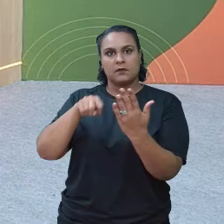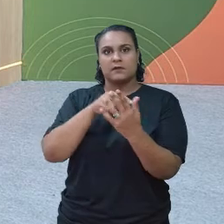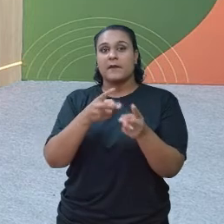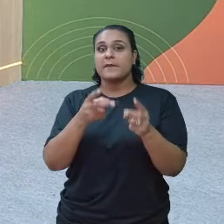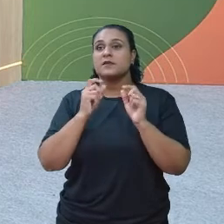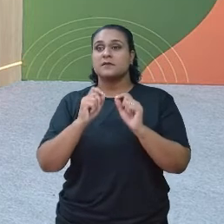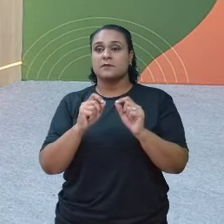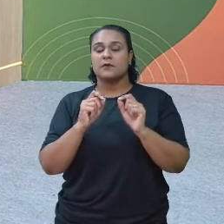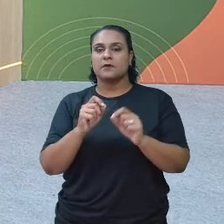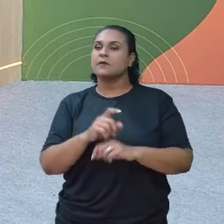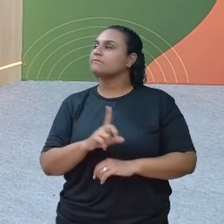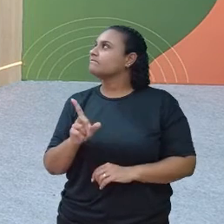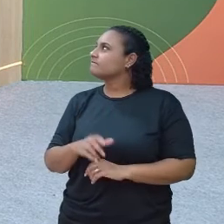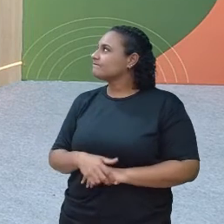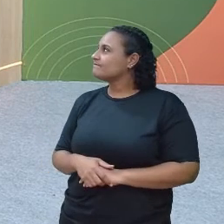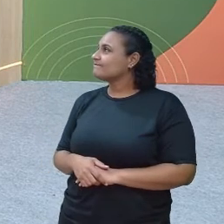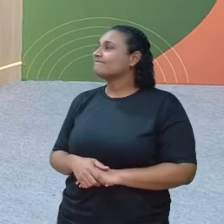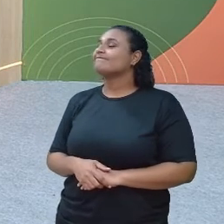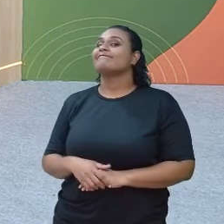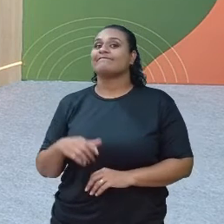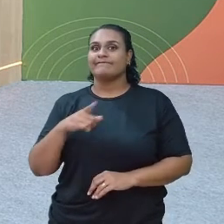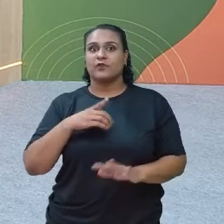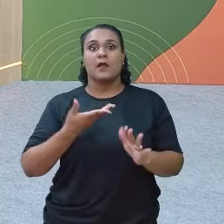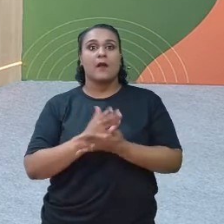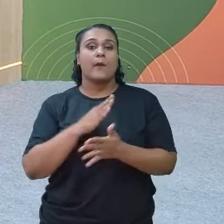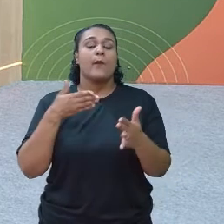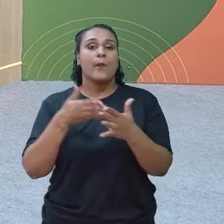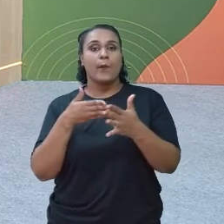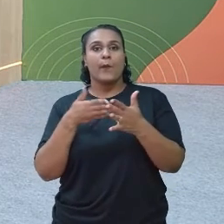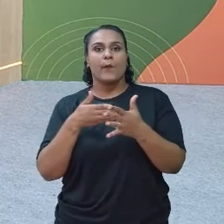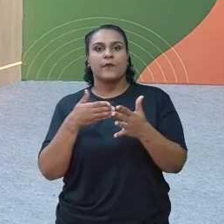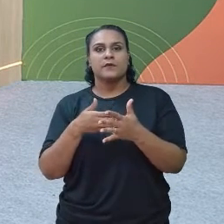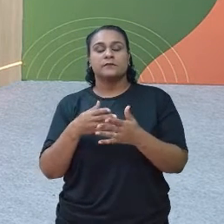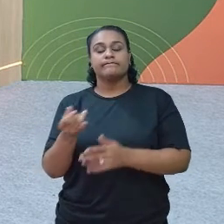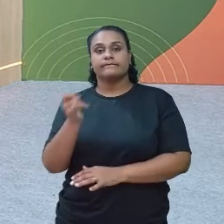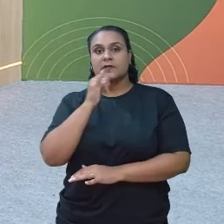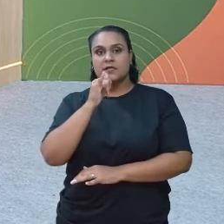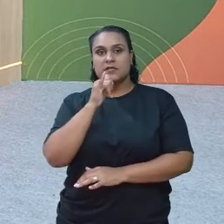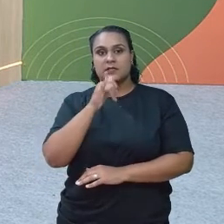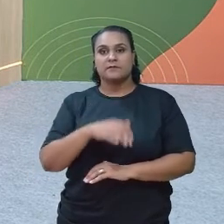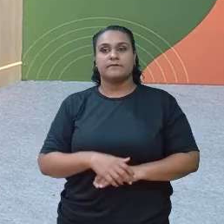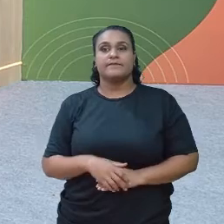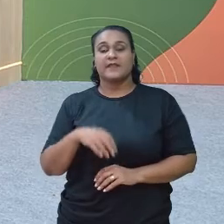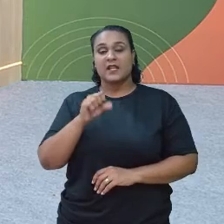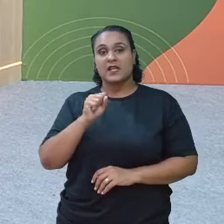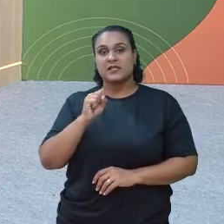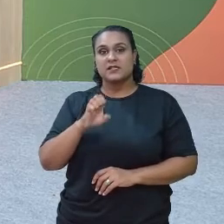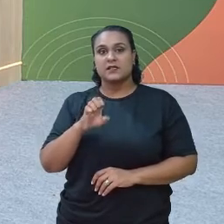que eu vou ter algumas restrições. Então, por exemplo, se eu